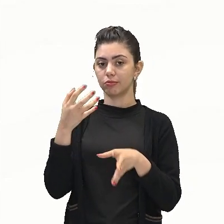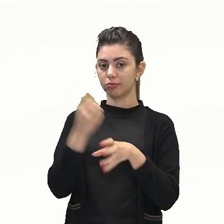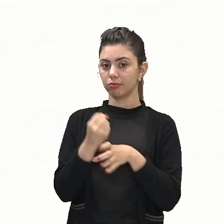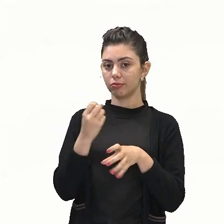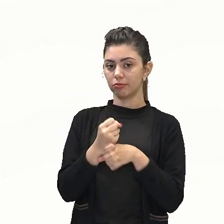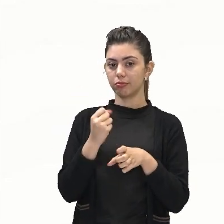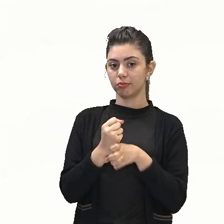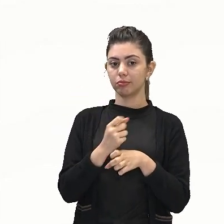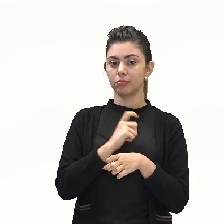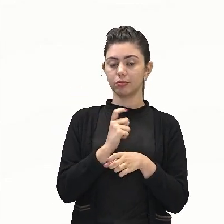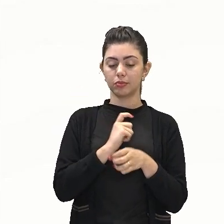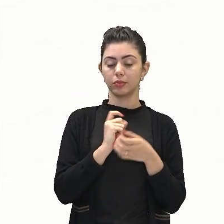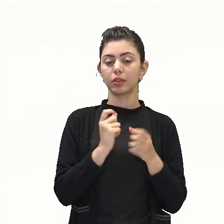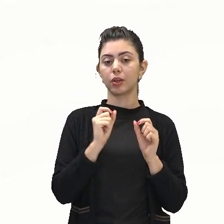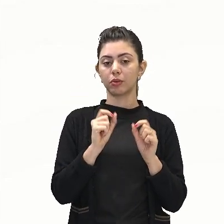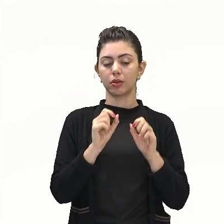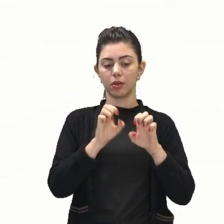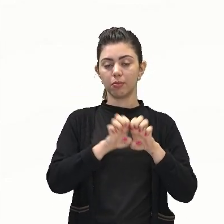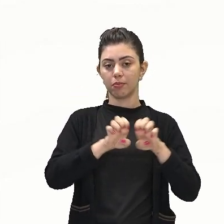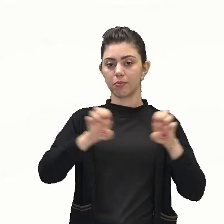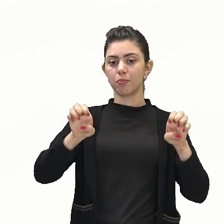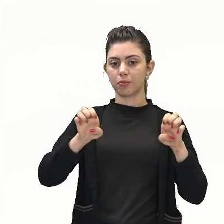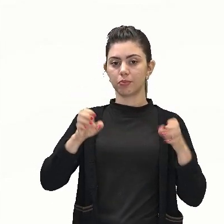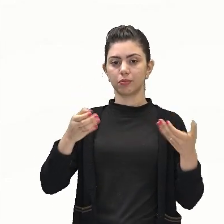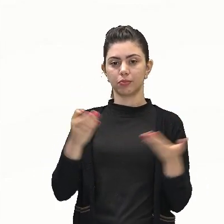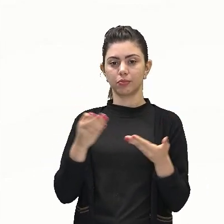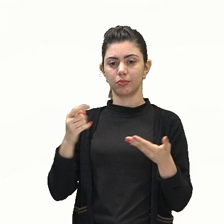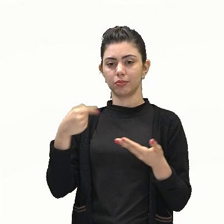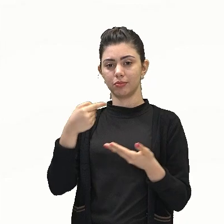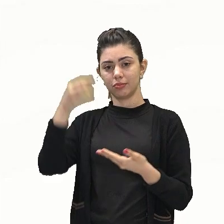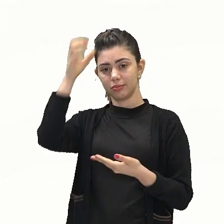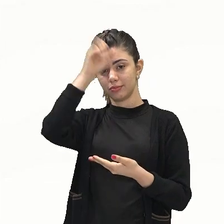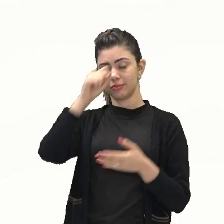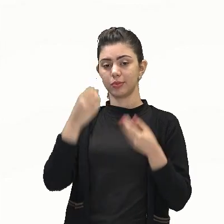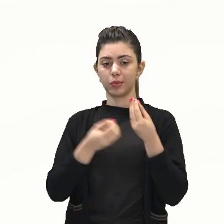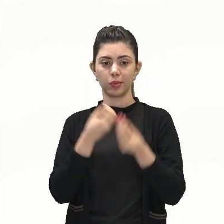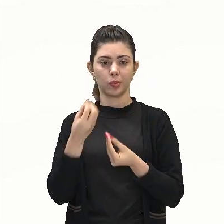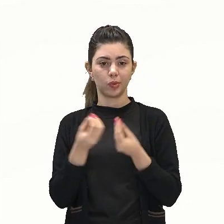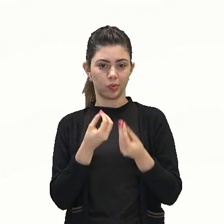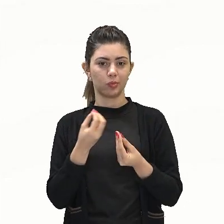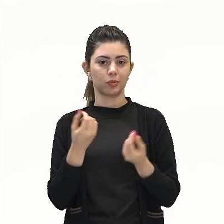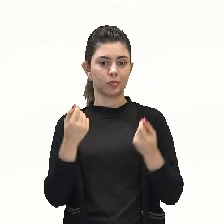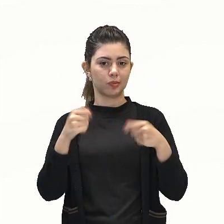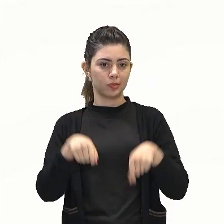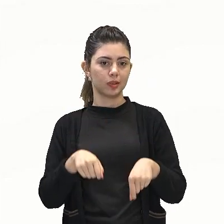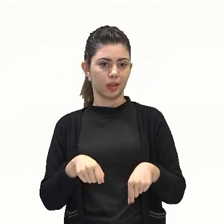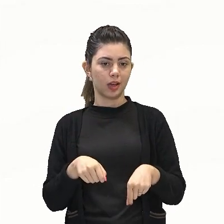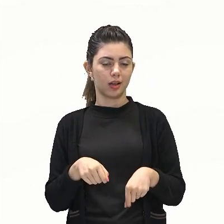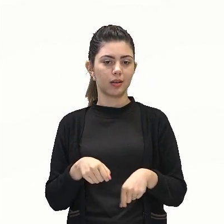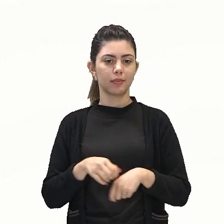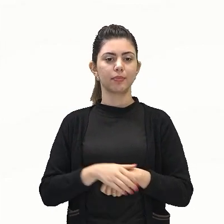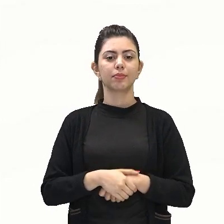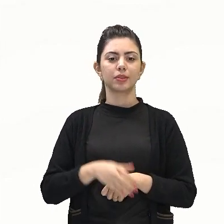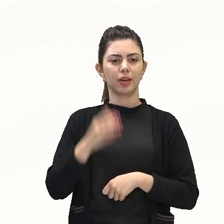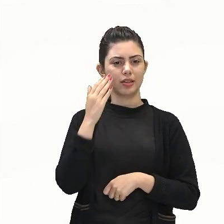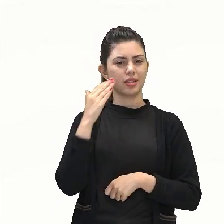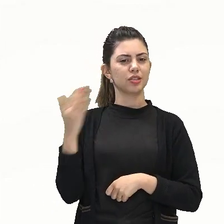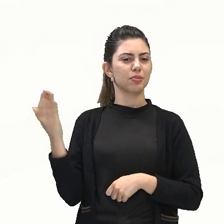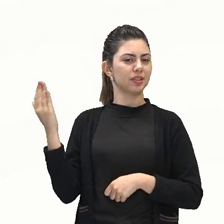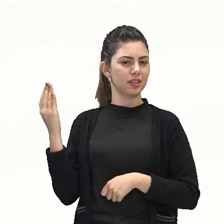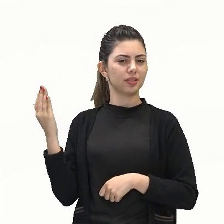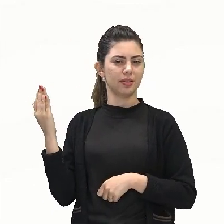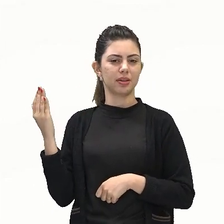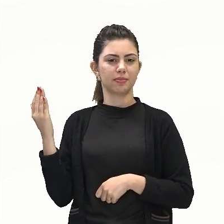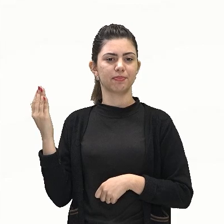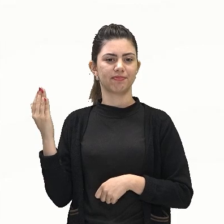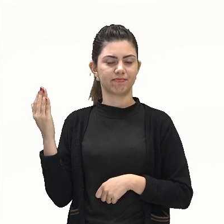maiores, a gente vai aprender agora a fazer, né, a associação com